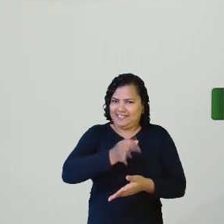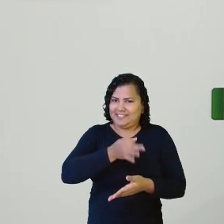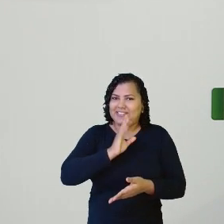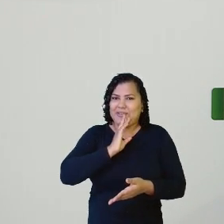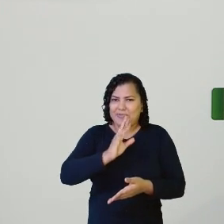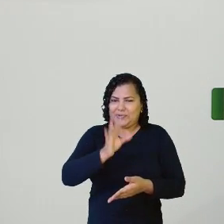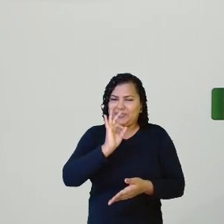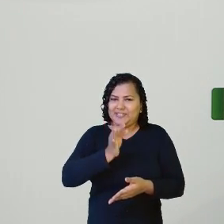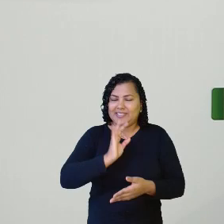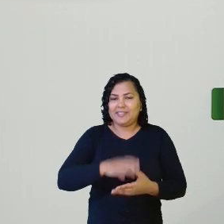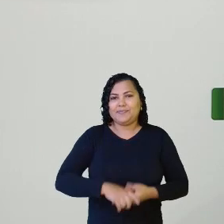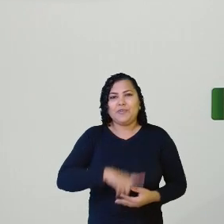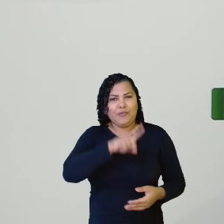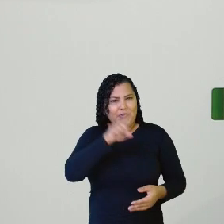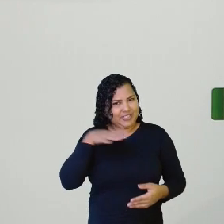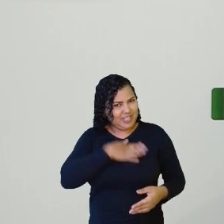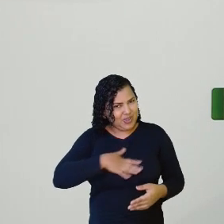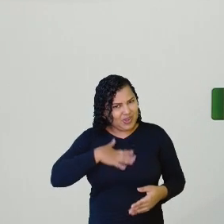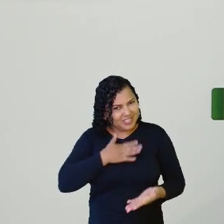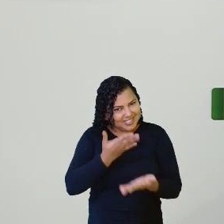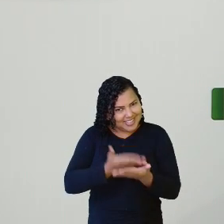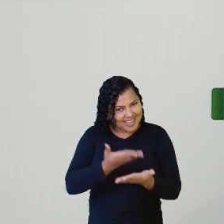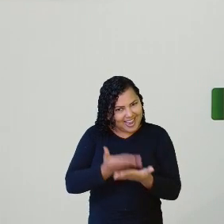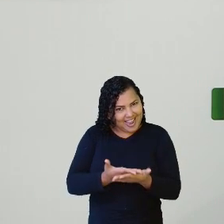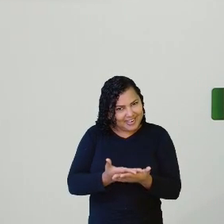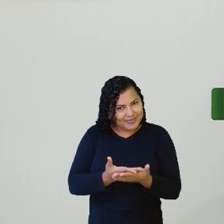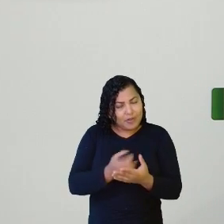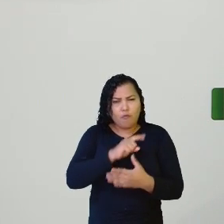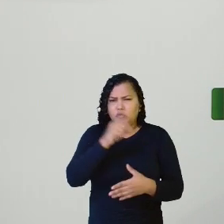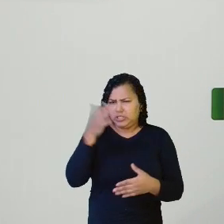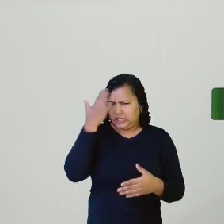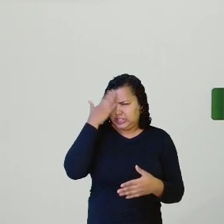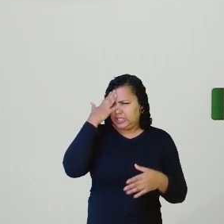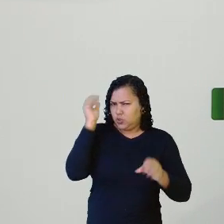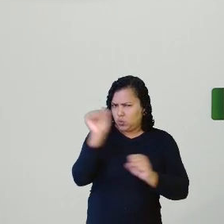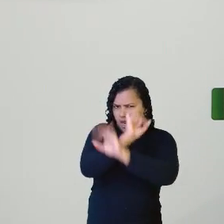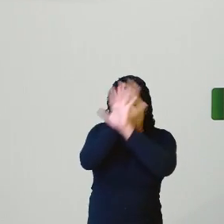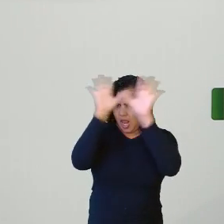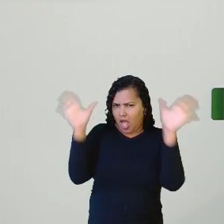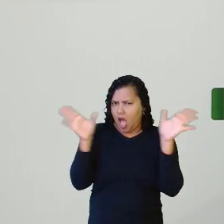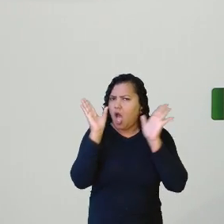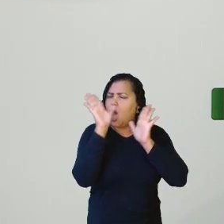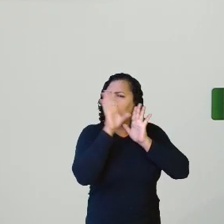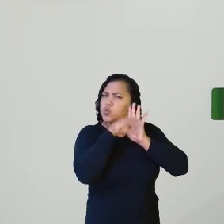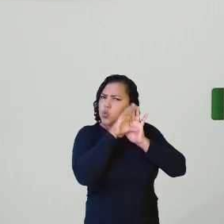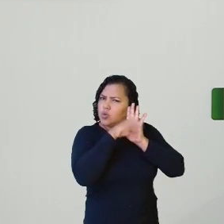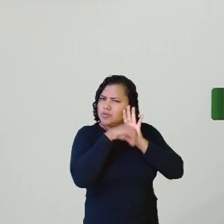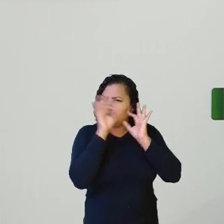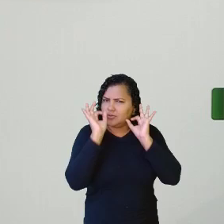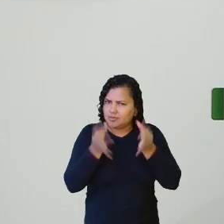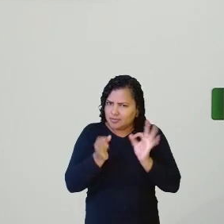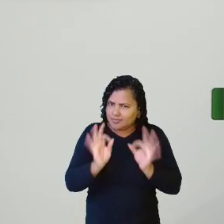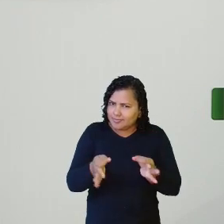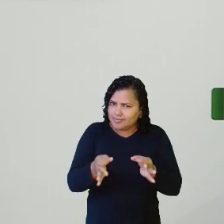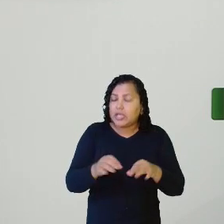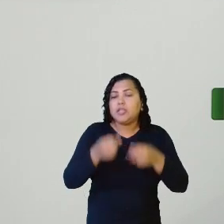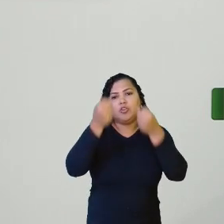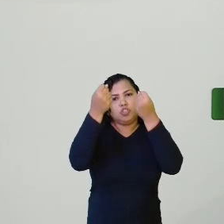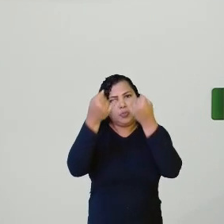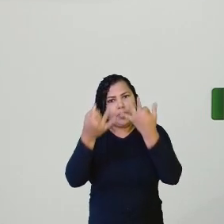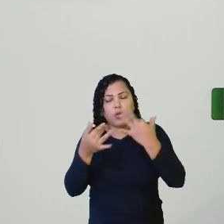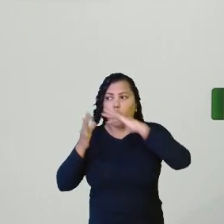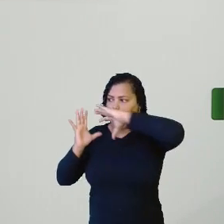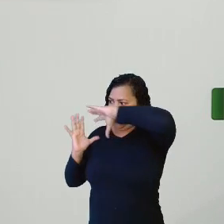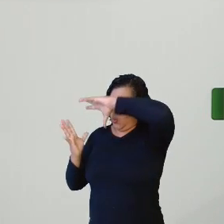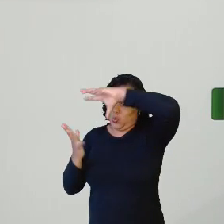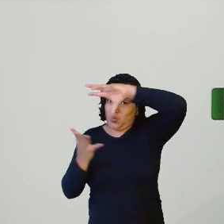é? Vocês gostaram dessa aula? Vocês compreenderam direitinho os conceitos da aula de hoje? Nós falamos sobre o